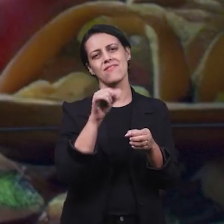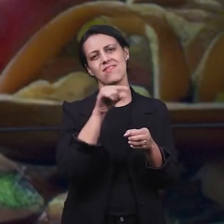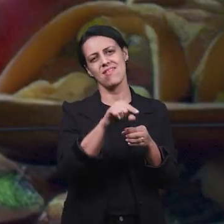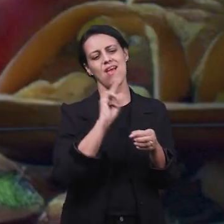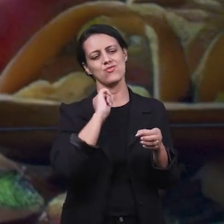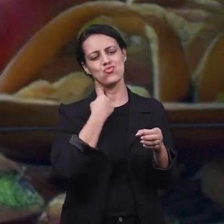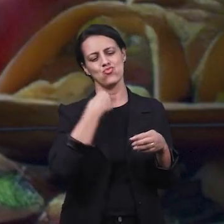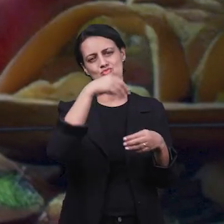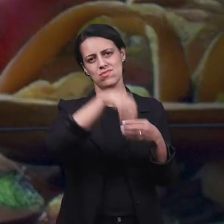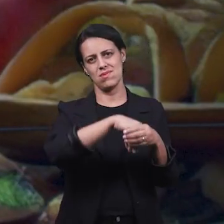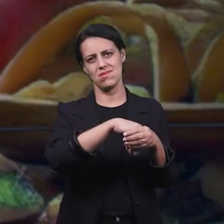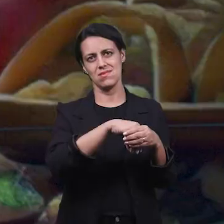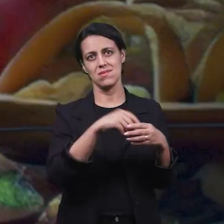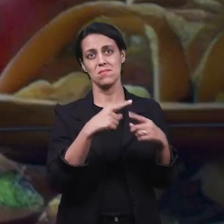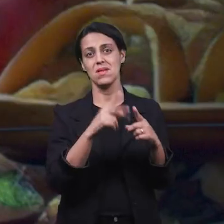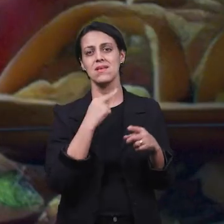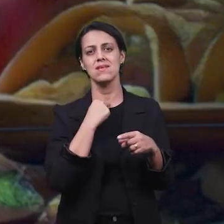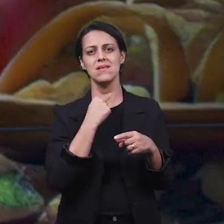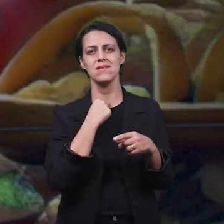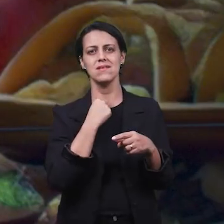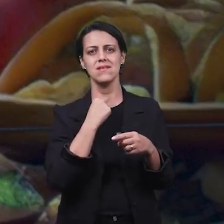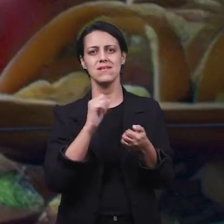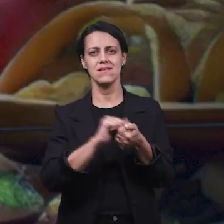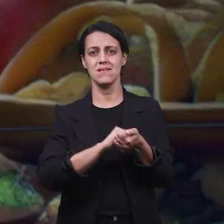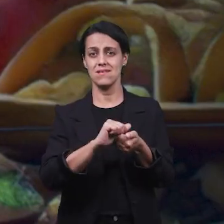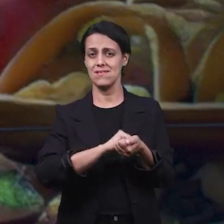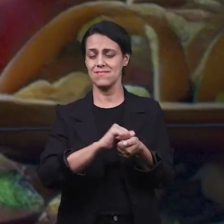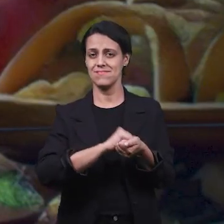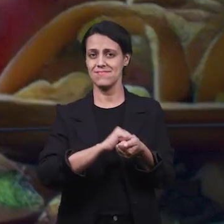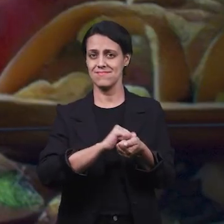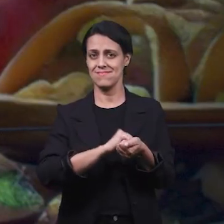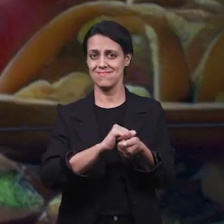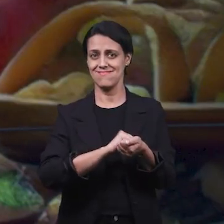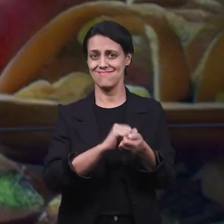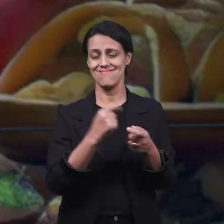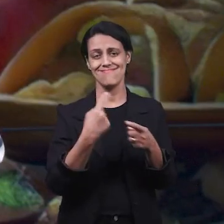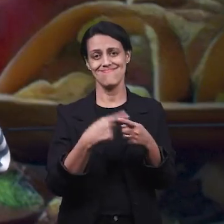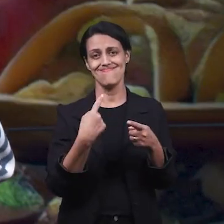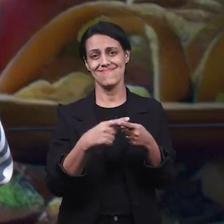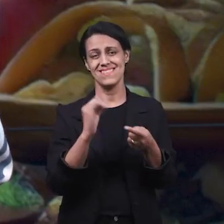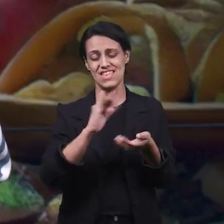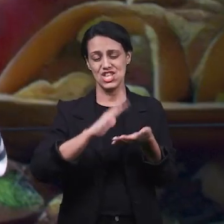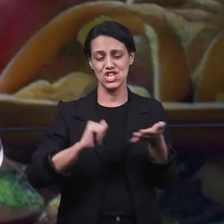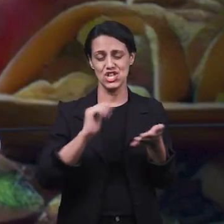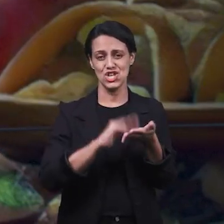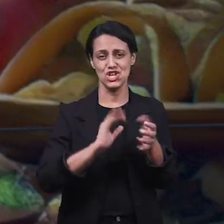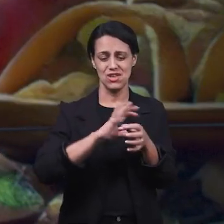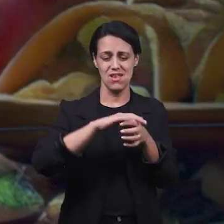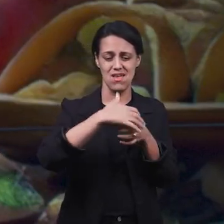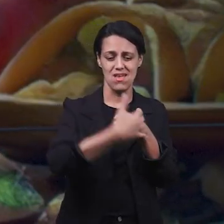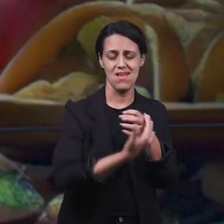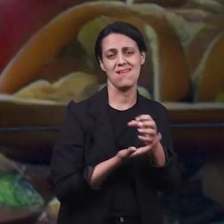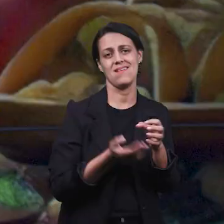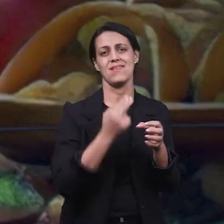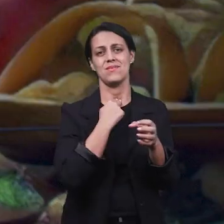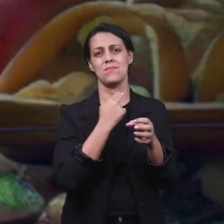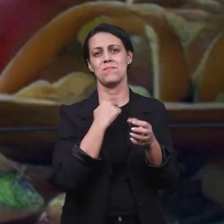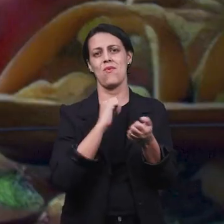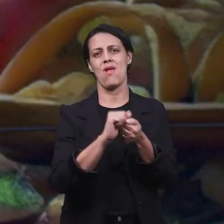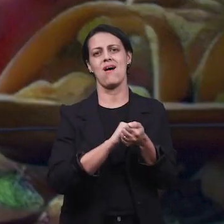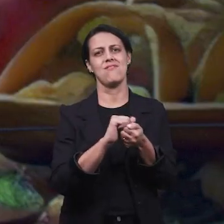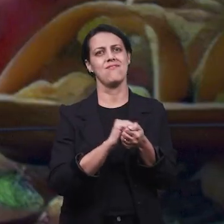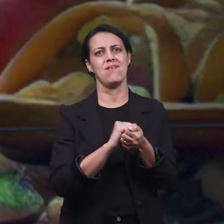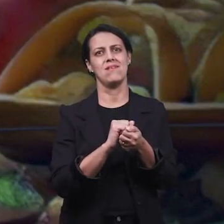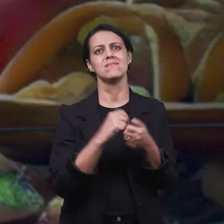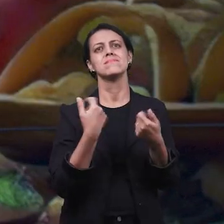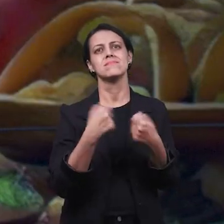atenção, não se deve lavar as frutas para não tirar delas a cera natural protetora. A lavagem com água em